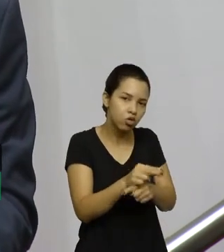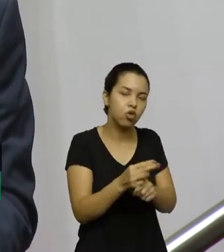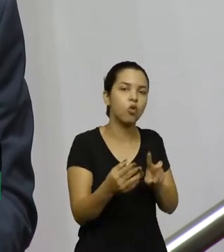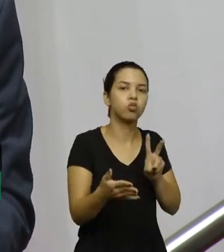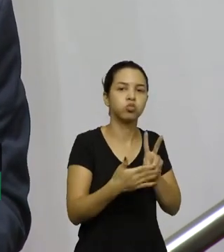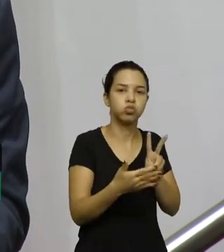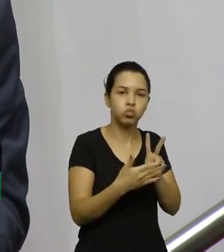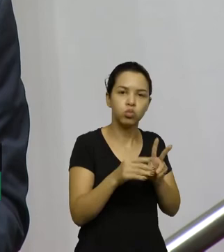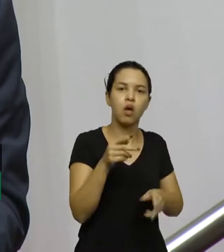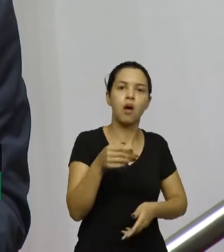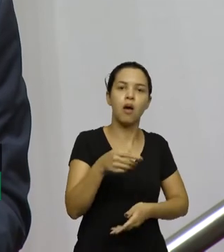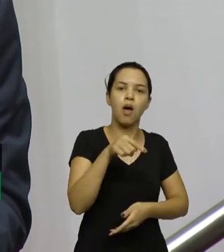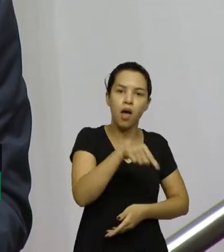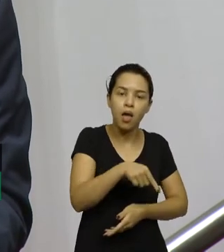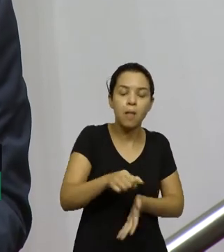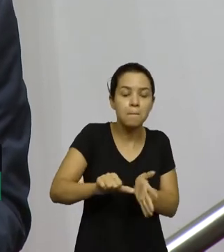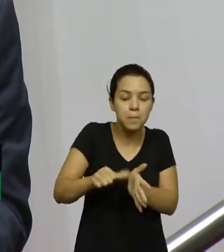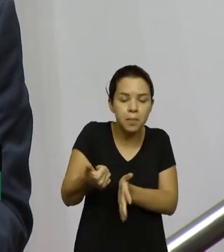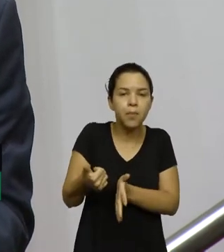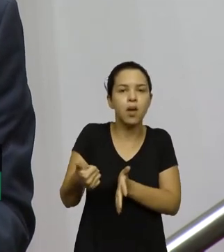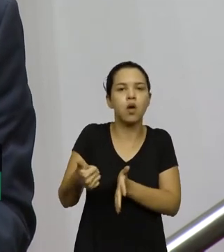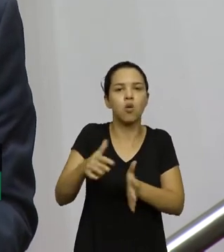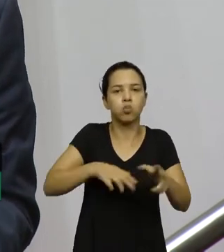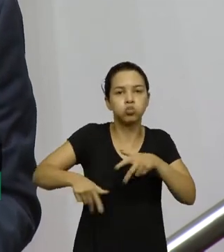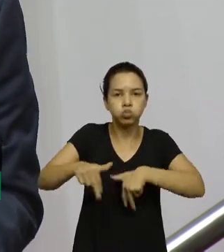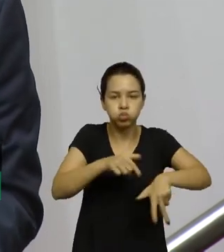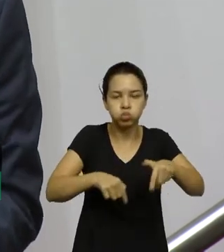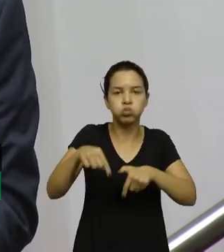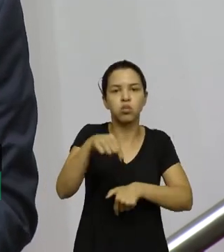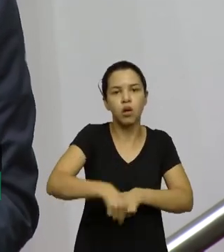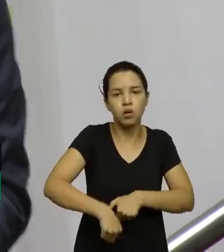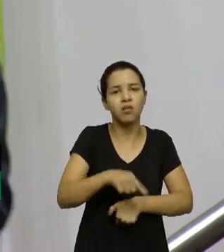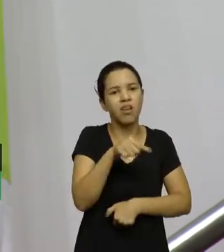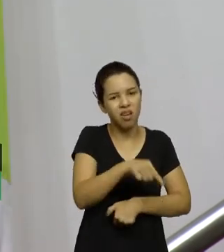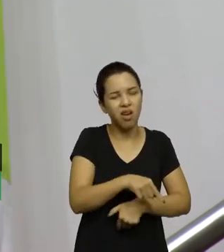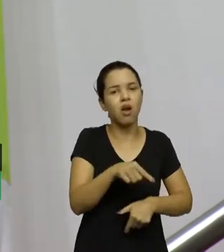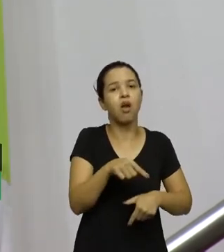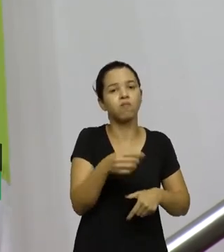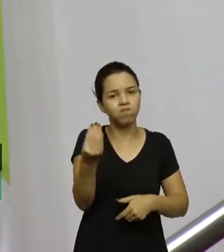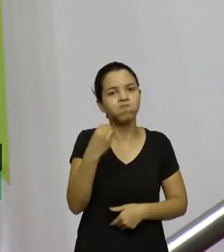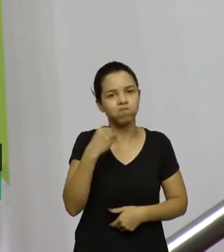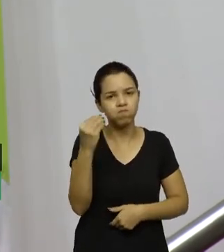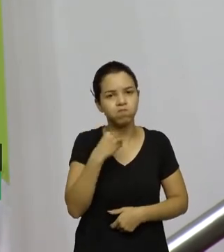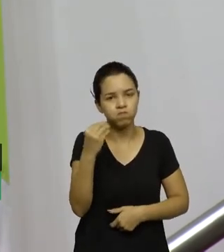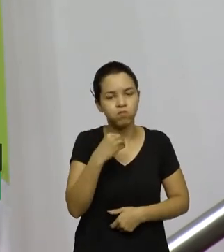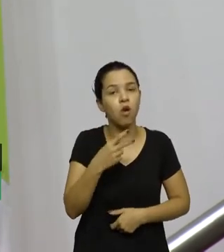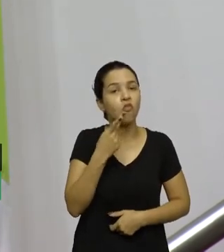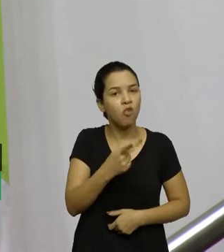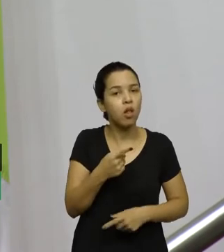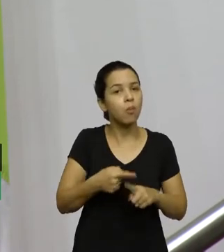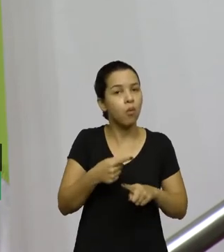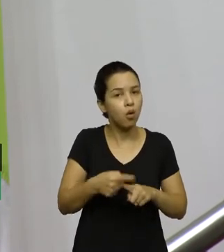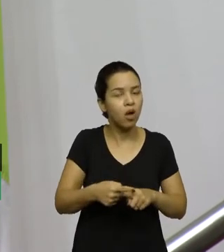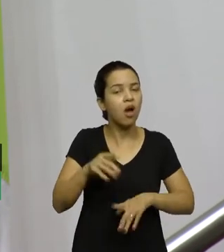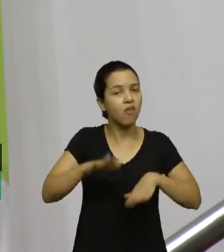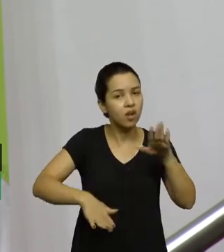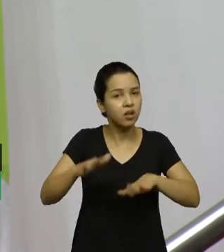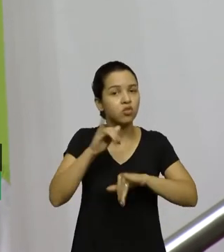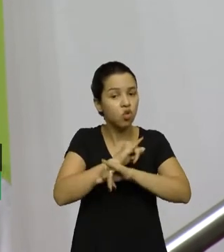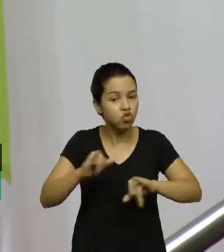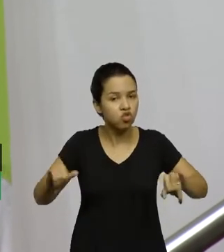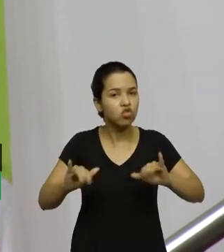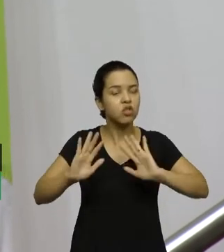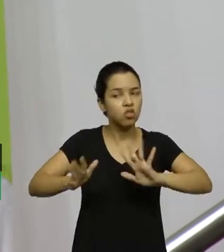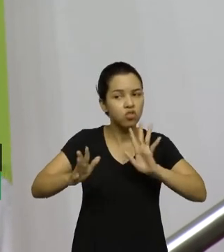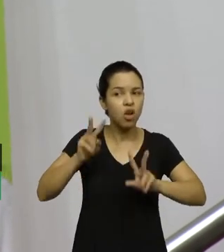originais, tão ameaçados e vulneráveis. Falo isso, pelo momento, por algumas notícias que saíram,